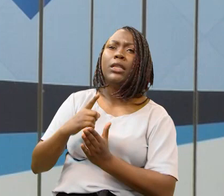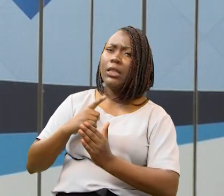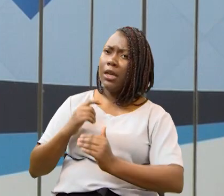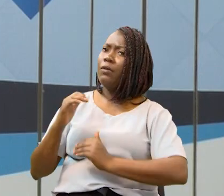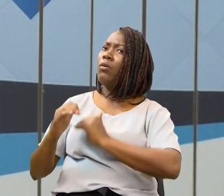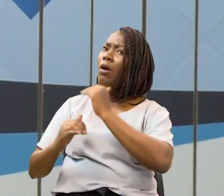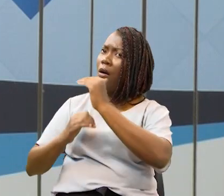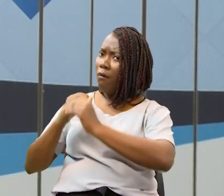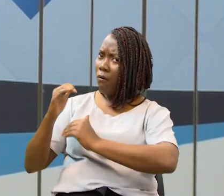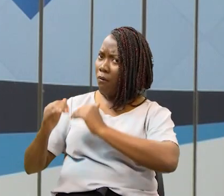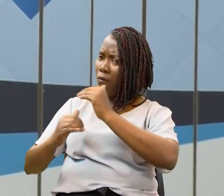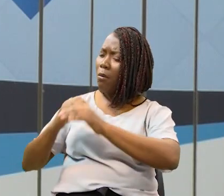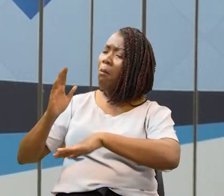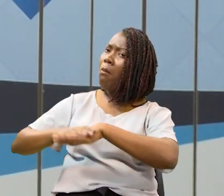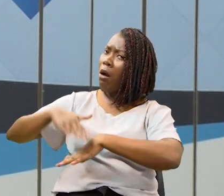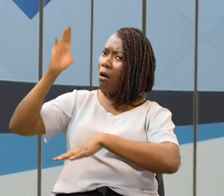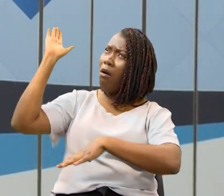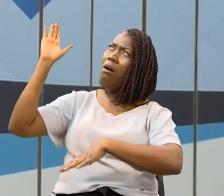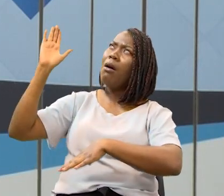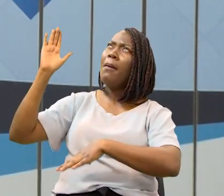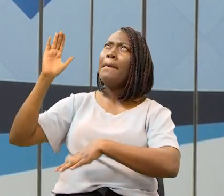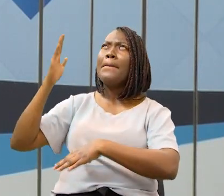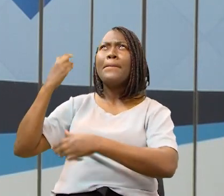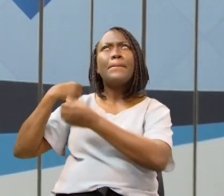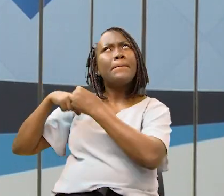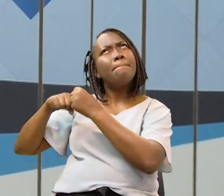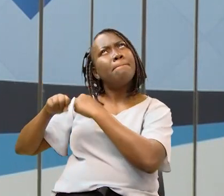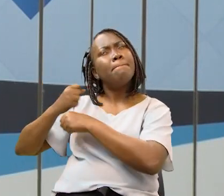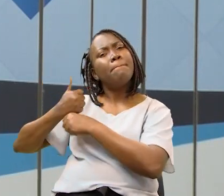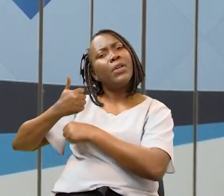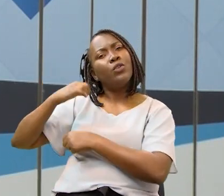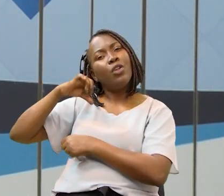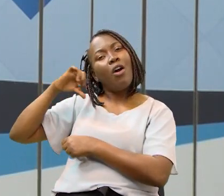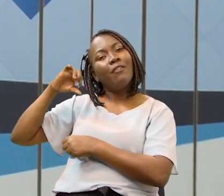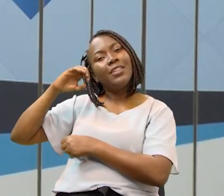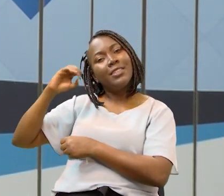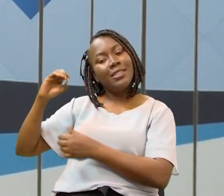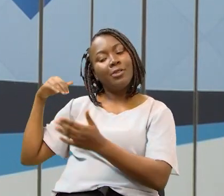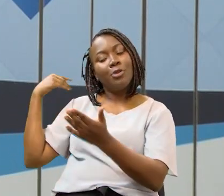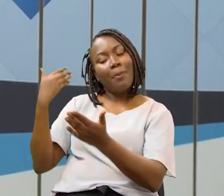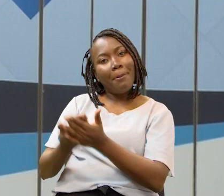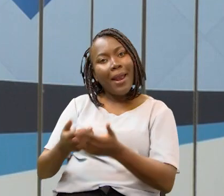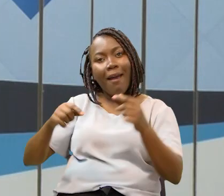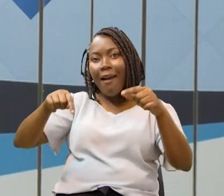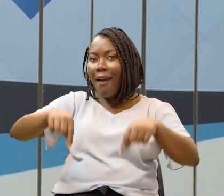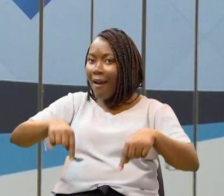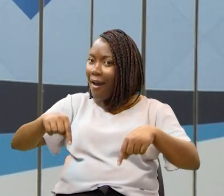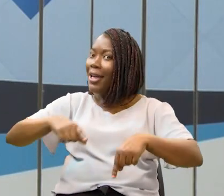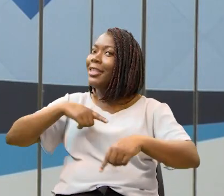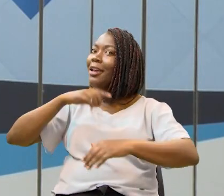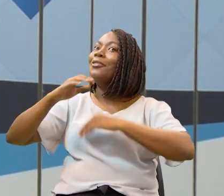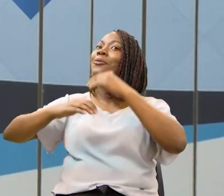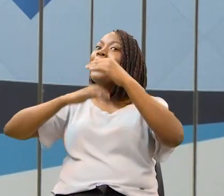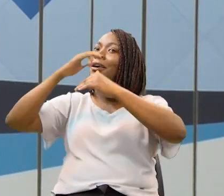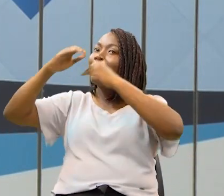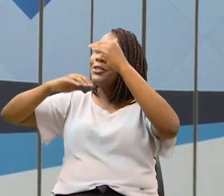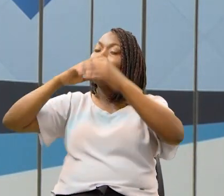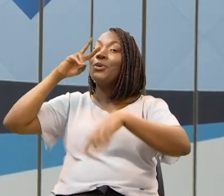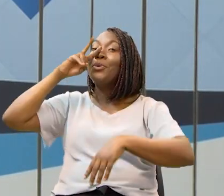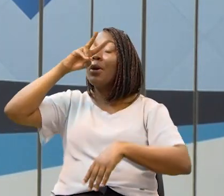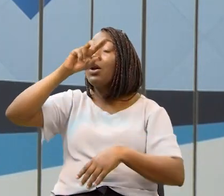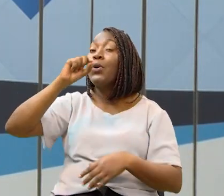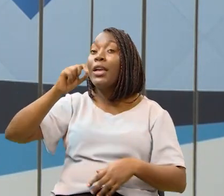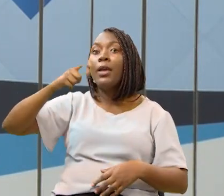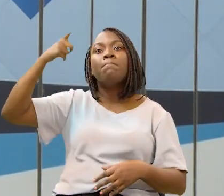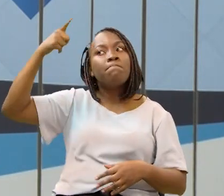teve um avanço maior, né? Posso colocar aí de 1990 para cá, inclusive, né? Teve um avanço muito grande